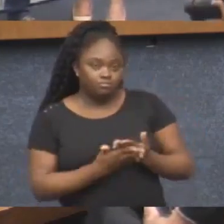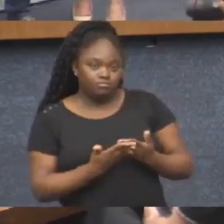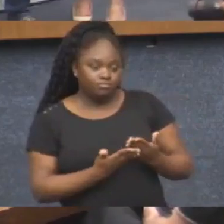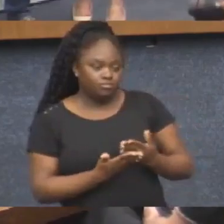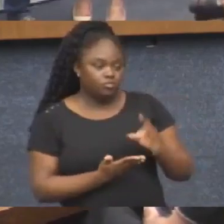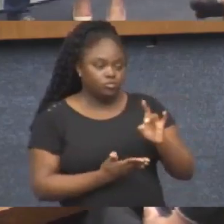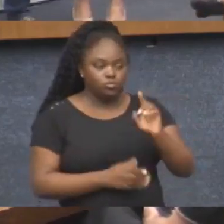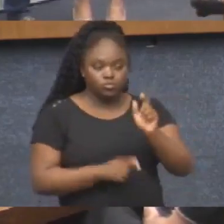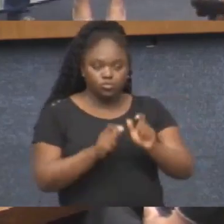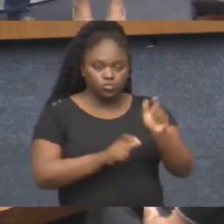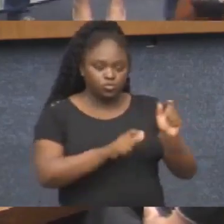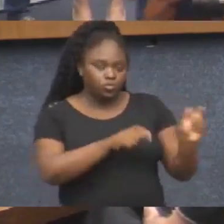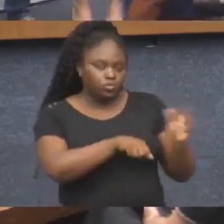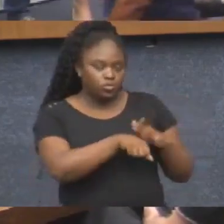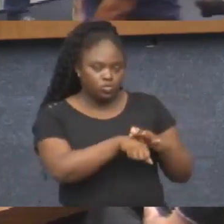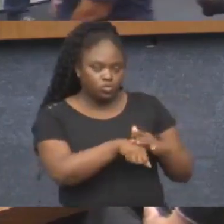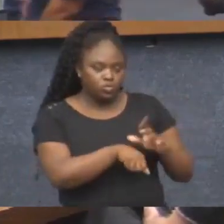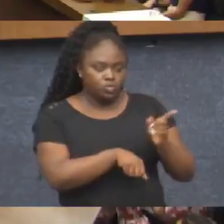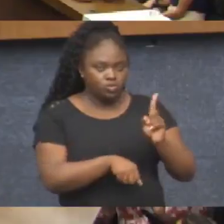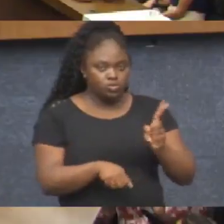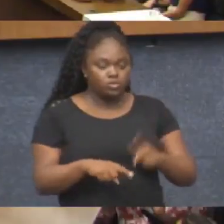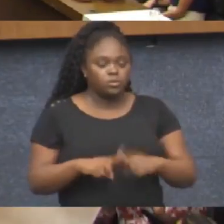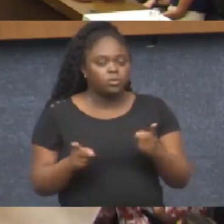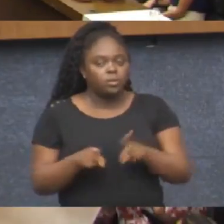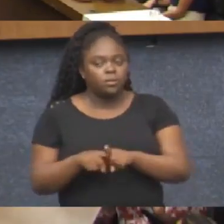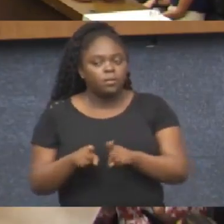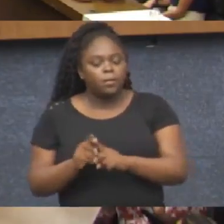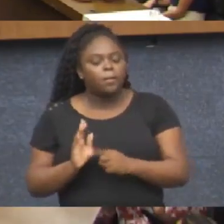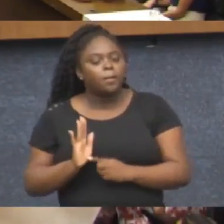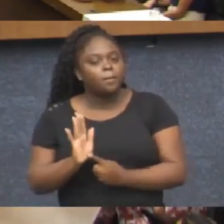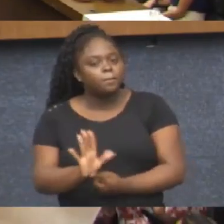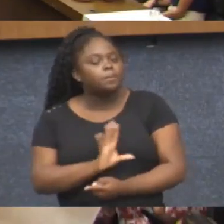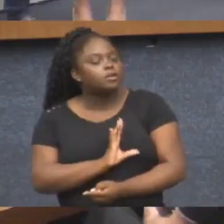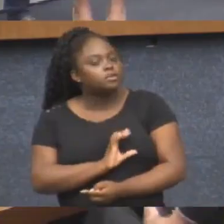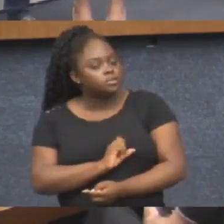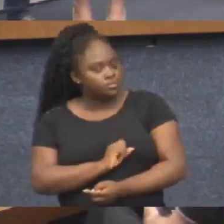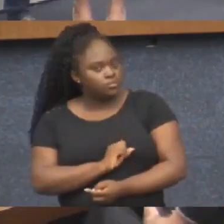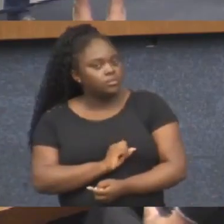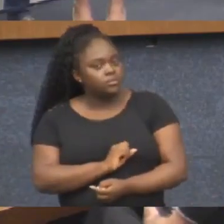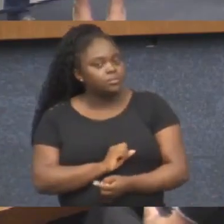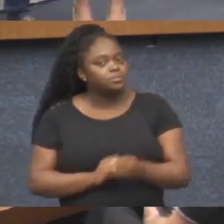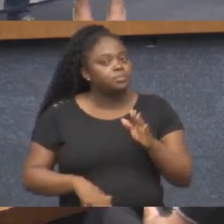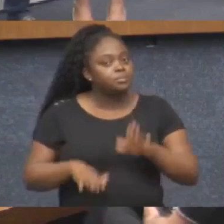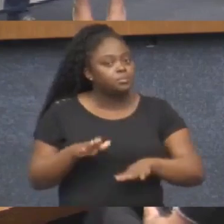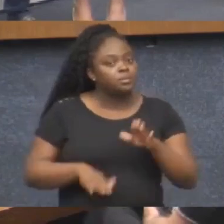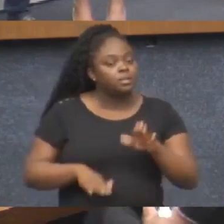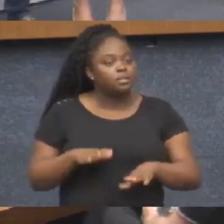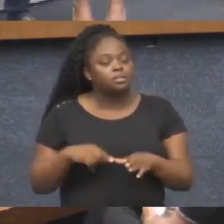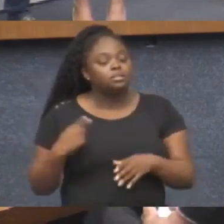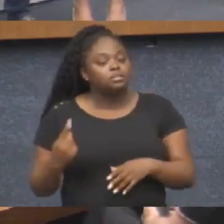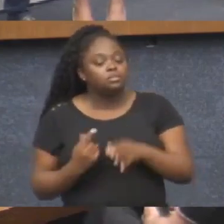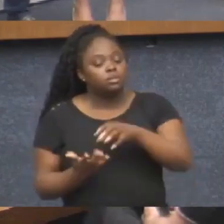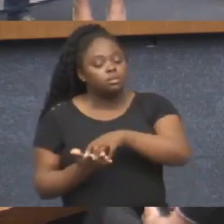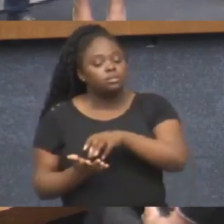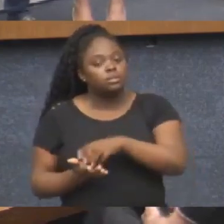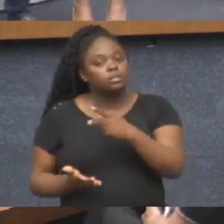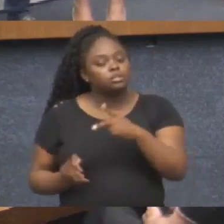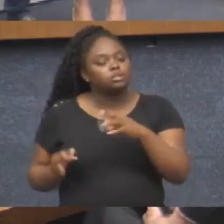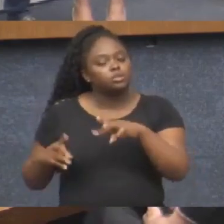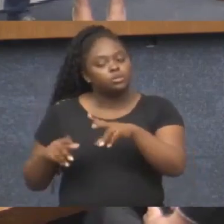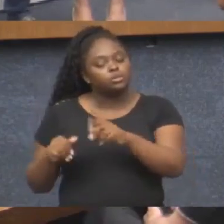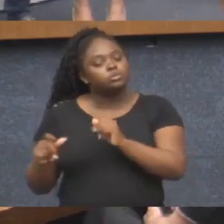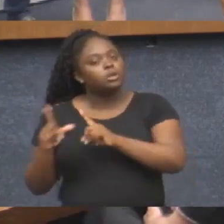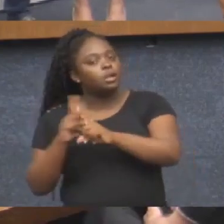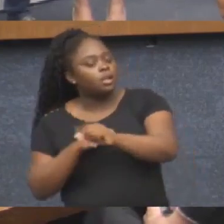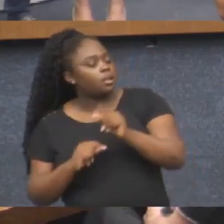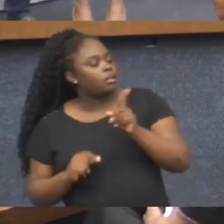trata somente das pessoas enfermas, como também expressa o seu amor, sabe? Às vezes a nossa unidade lá, todo mundo já está indo